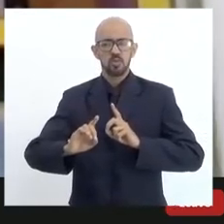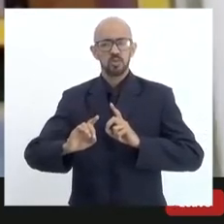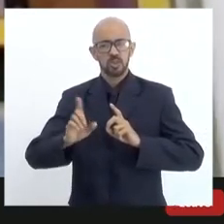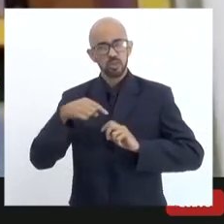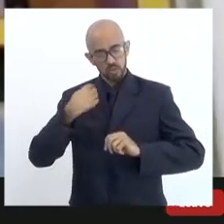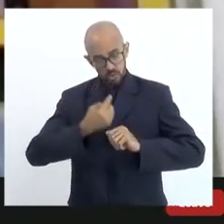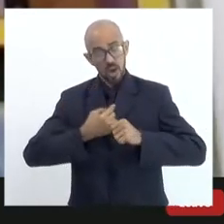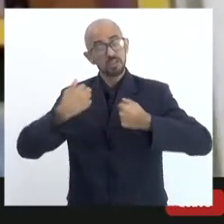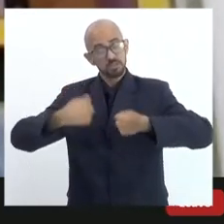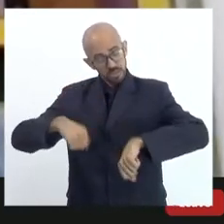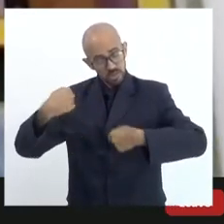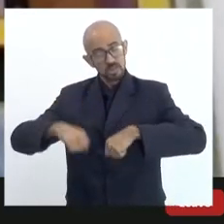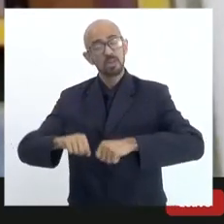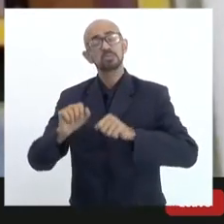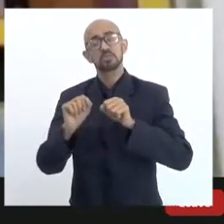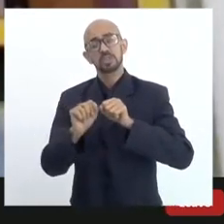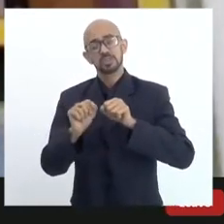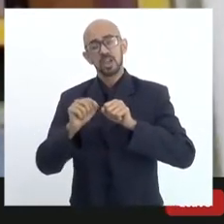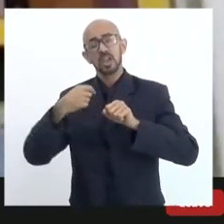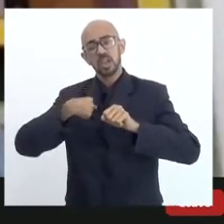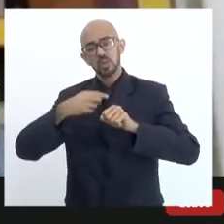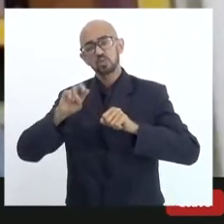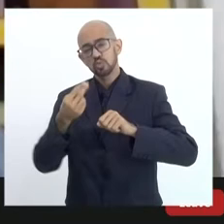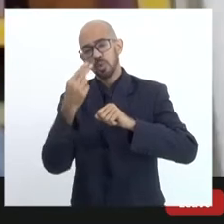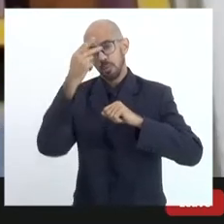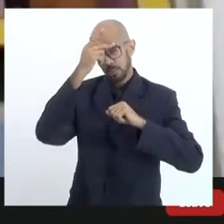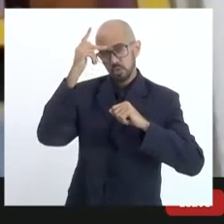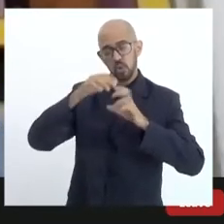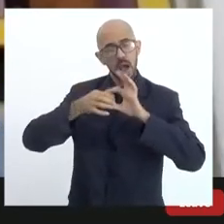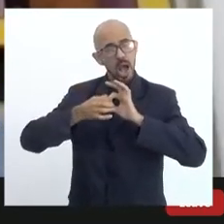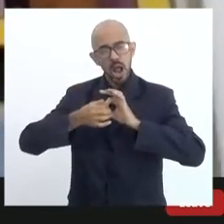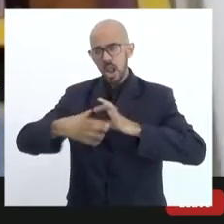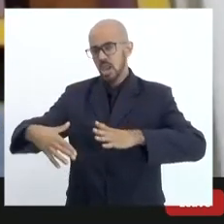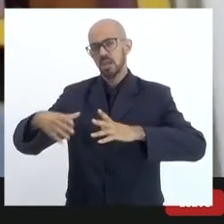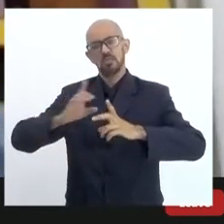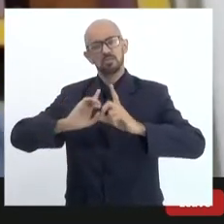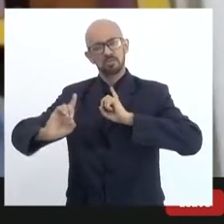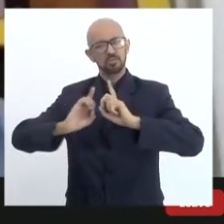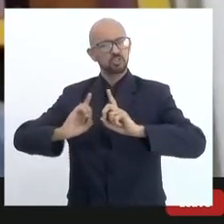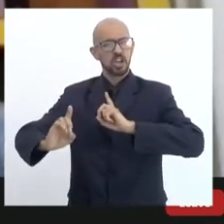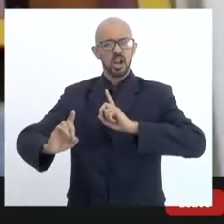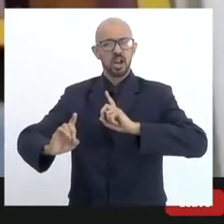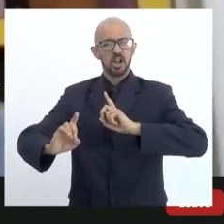fazer. Eu sou um homem do diálogo, eu continuo achando que nós temos que continuar conversando. Tem